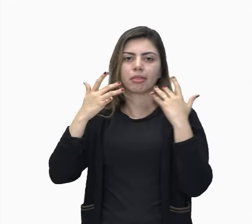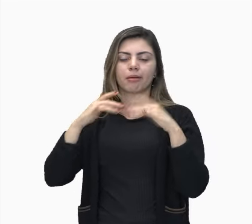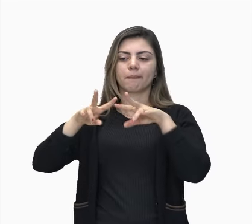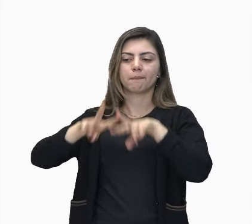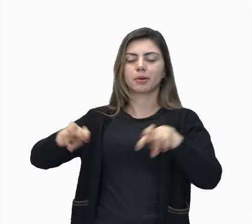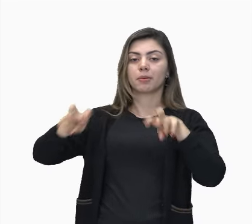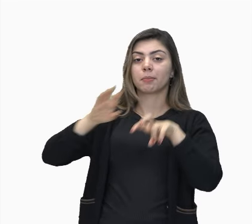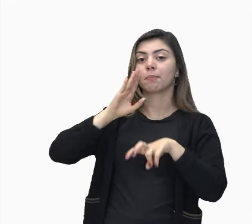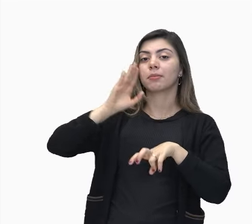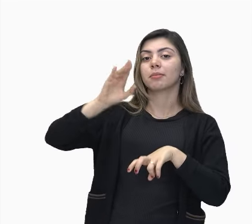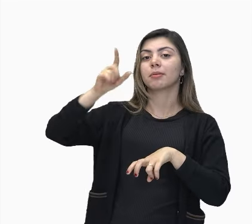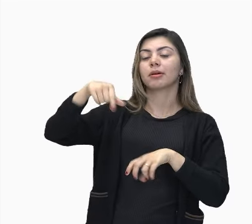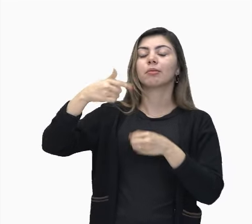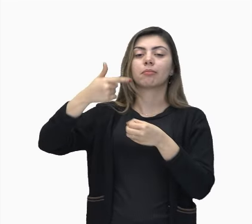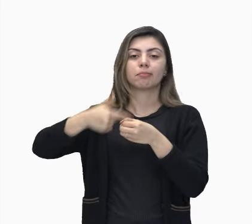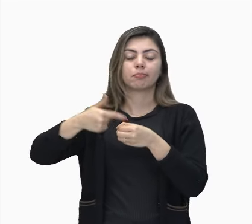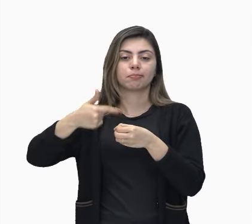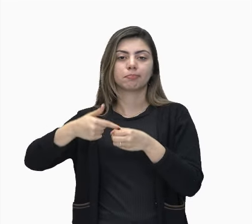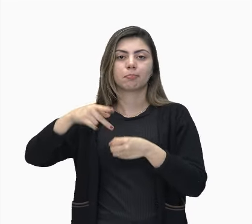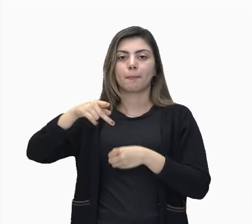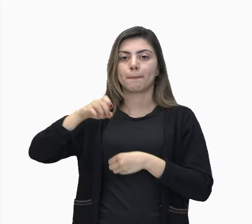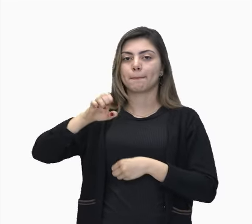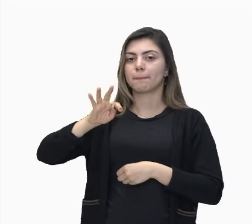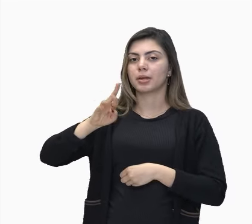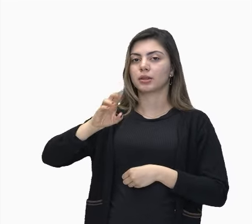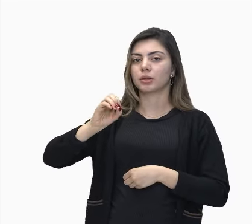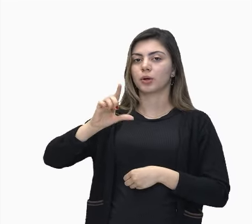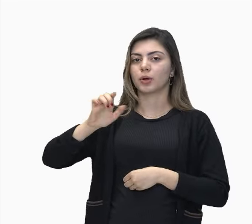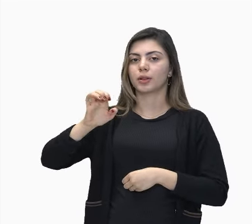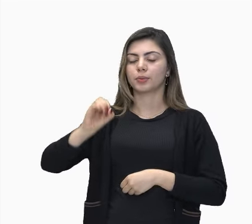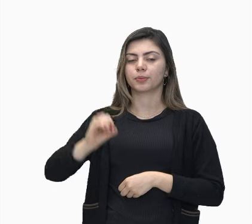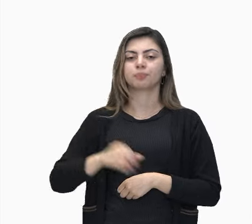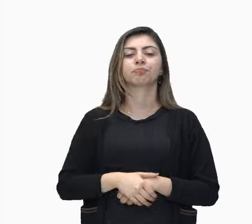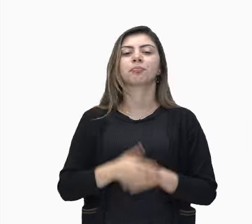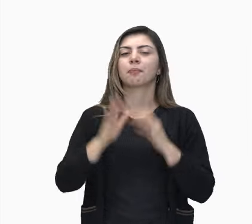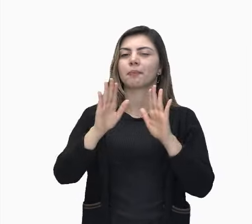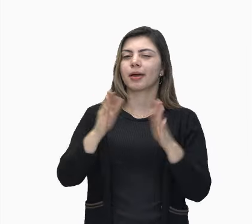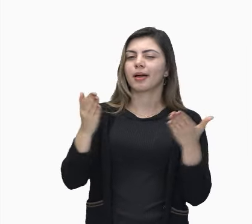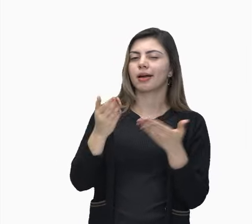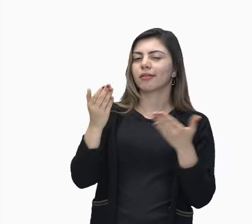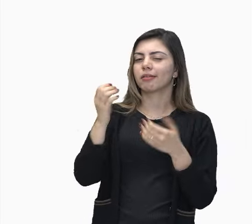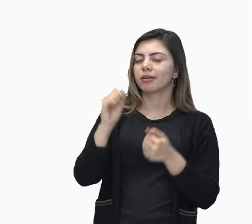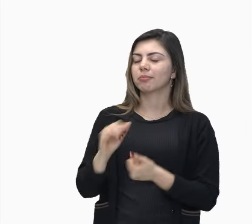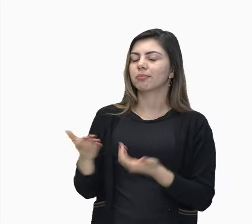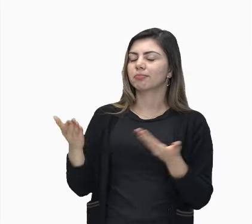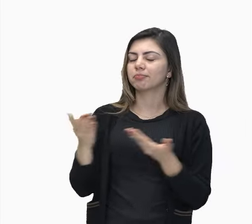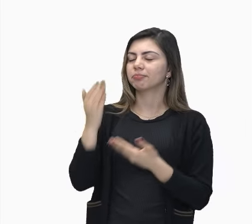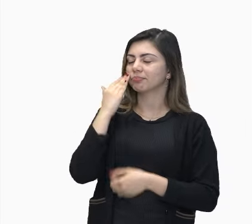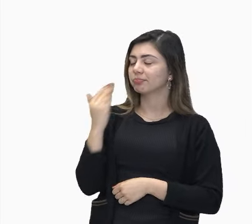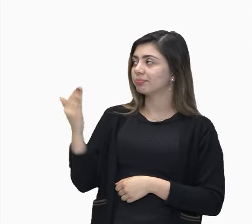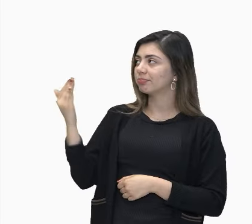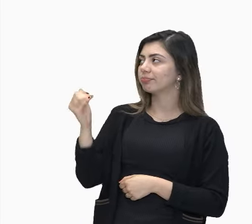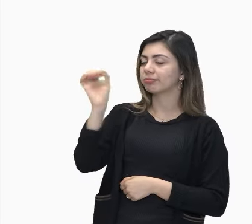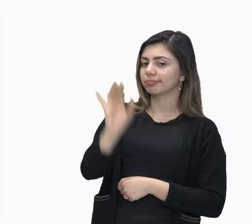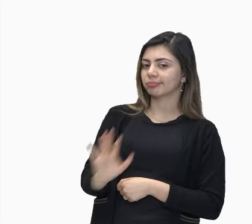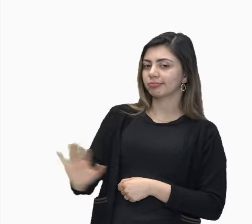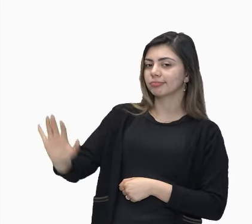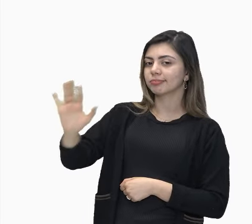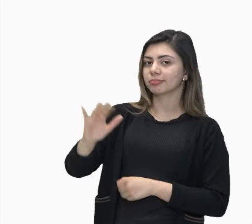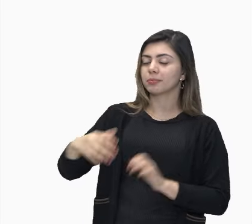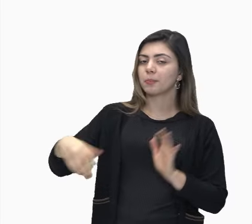o petróleo, tá? Então, para a gente analisar melhor, vamos observar este mapa, né, localizando aí